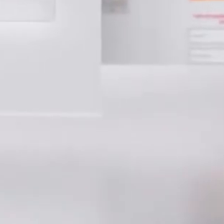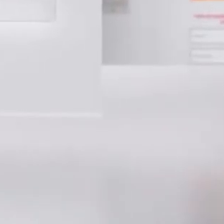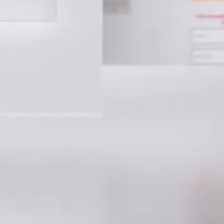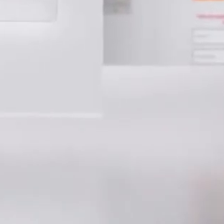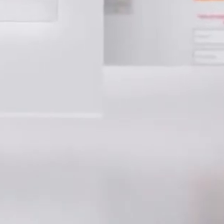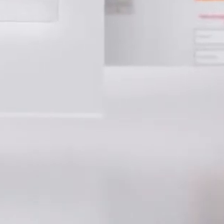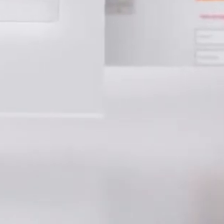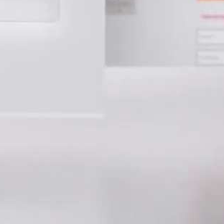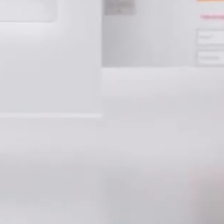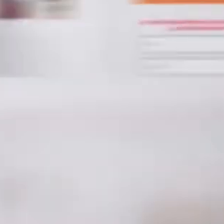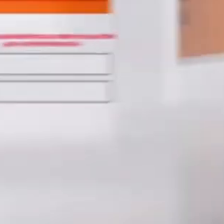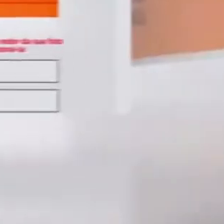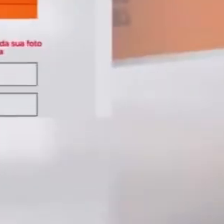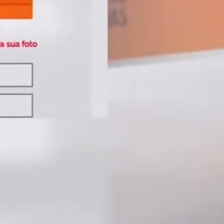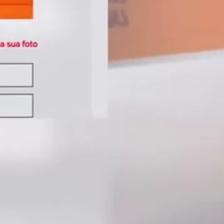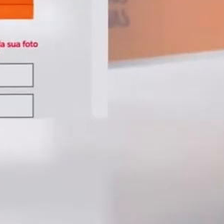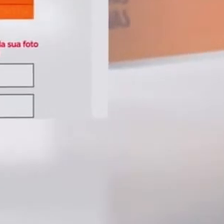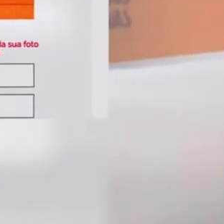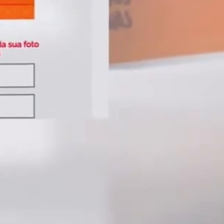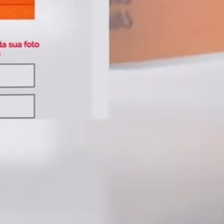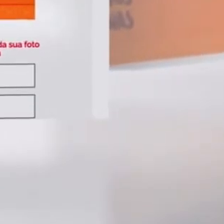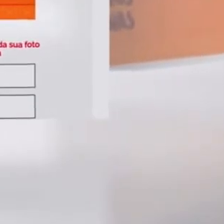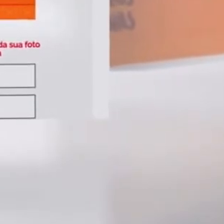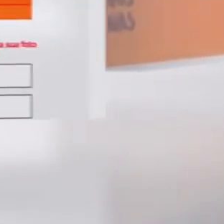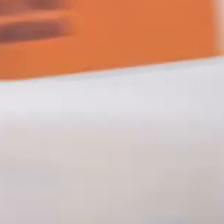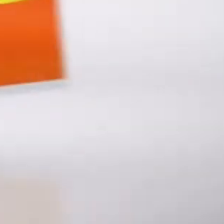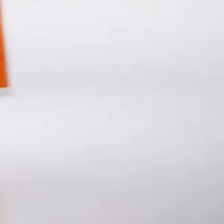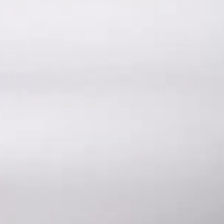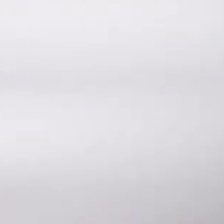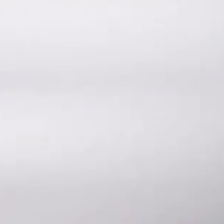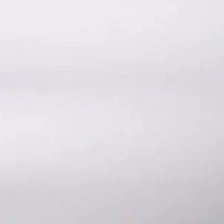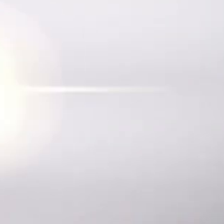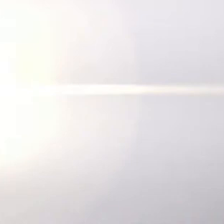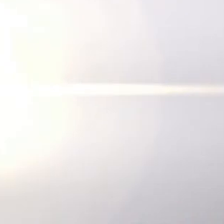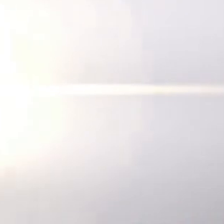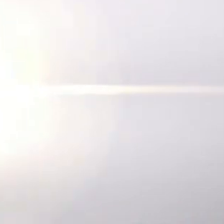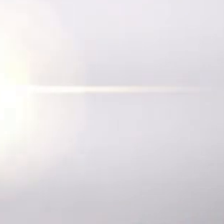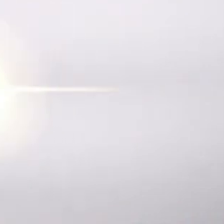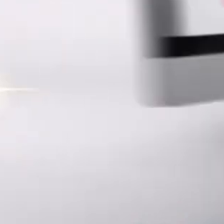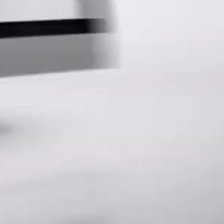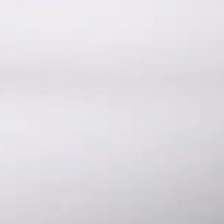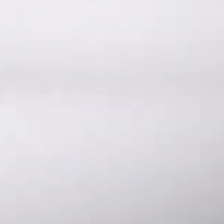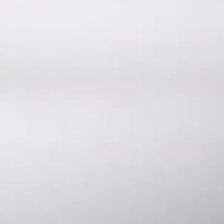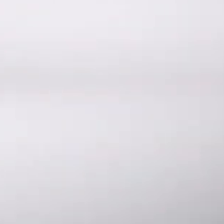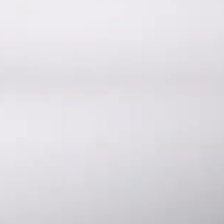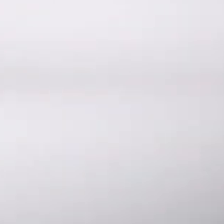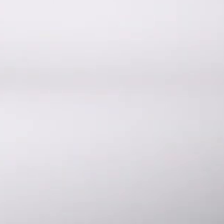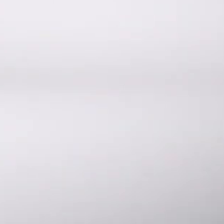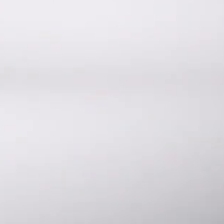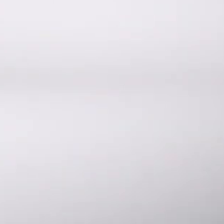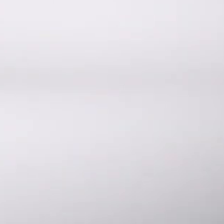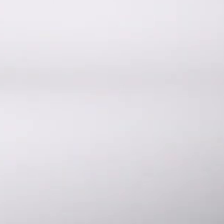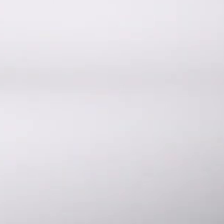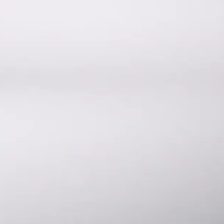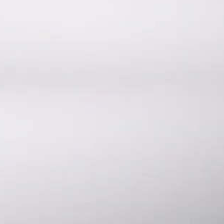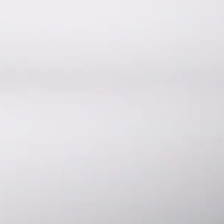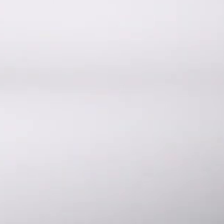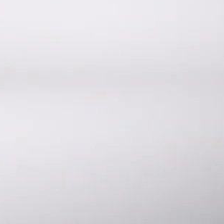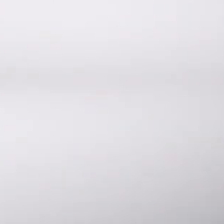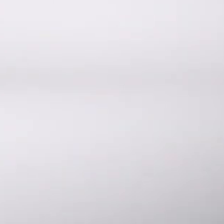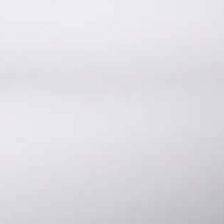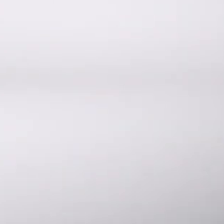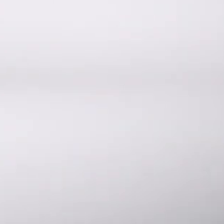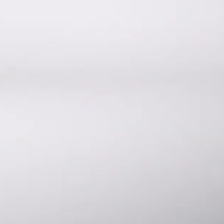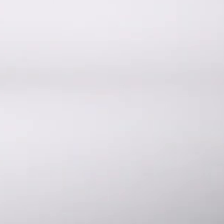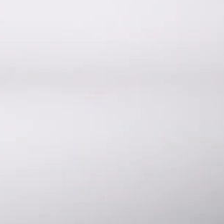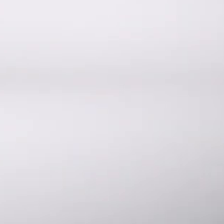e escolher a diagramação seu conteúdo exclusivo tá pronto para você brilhar a casa 13 tem também